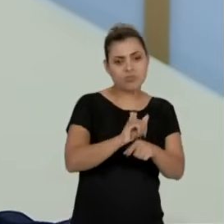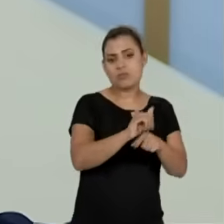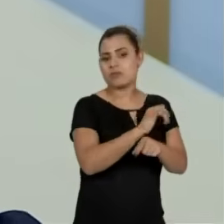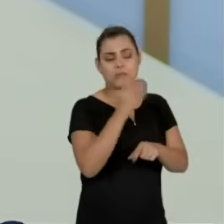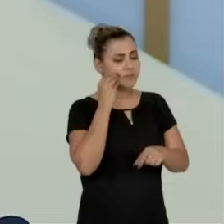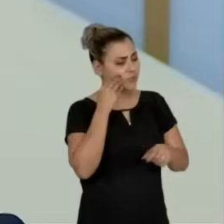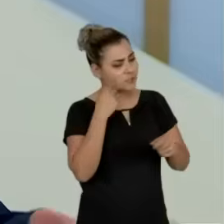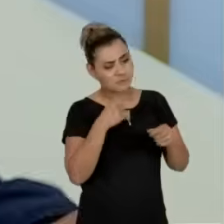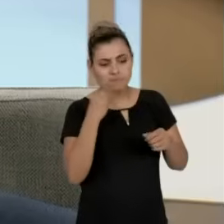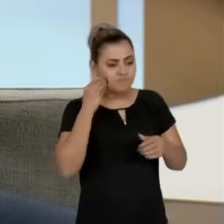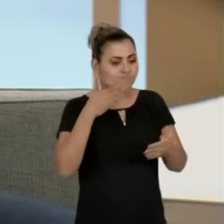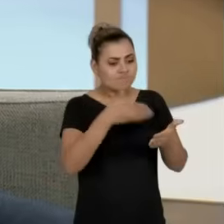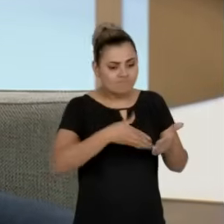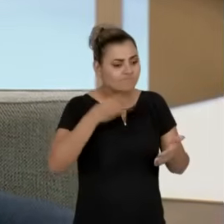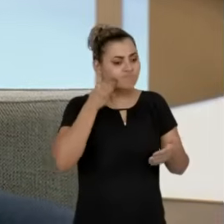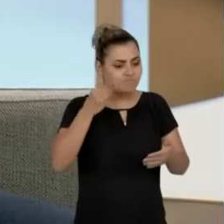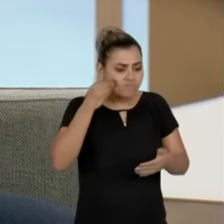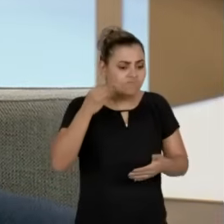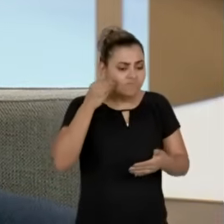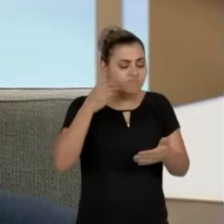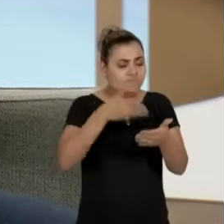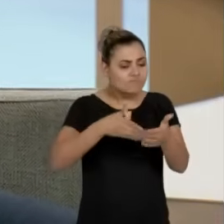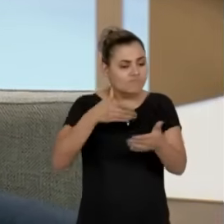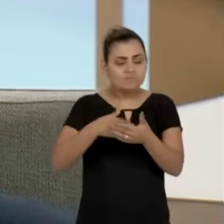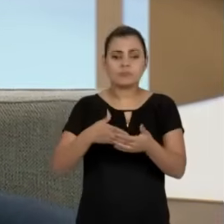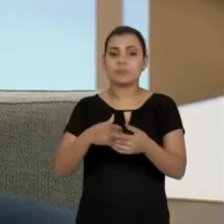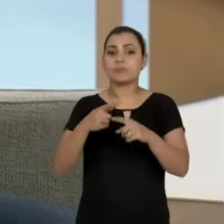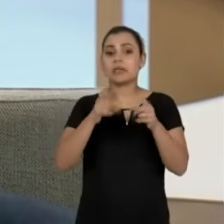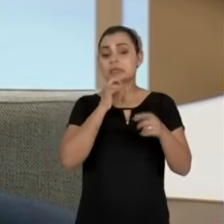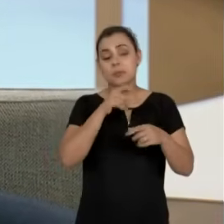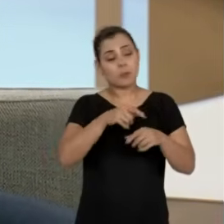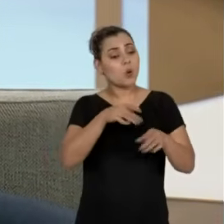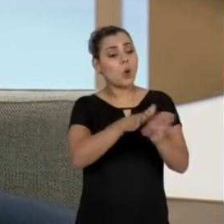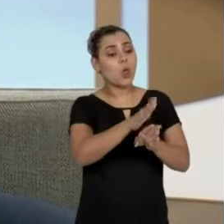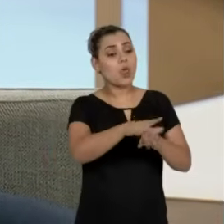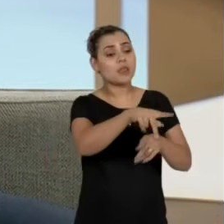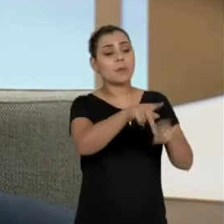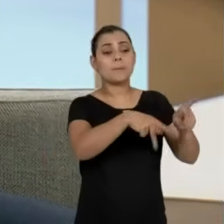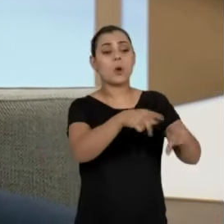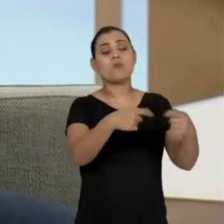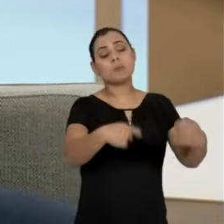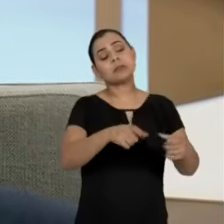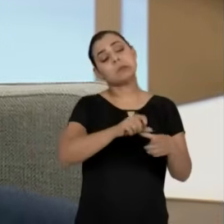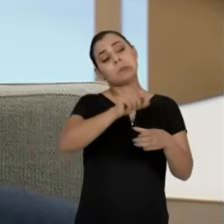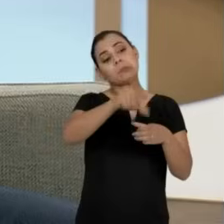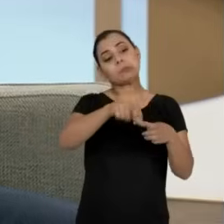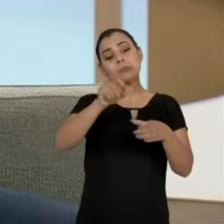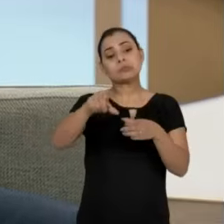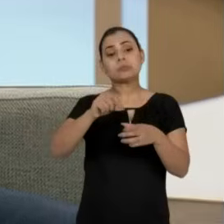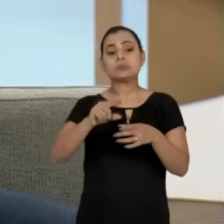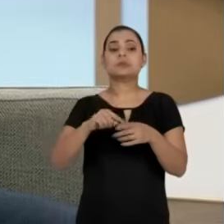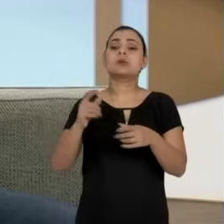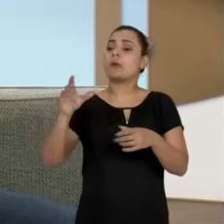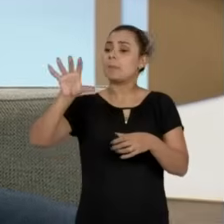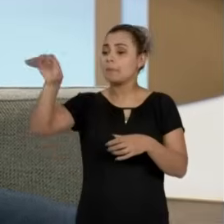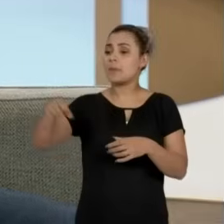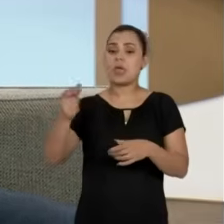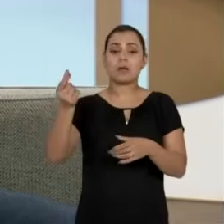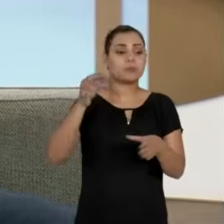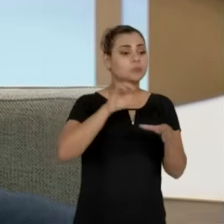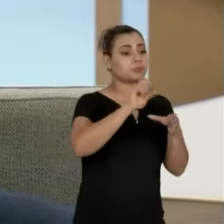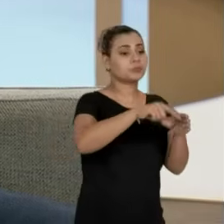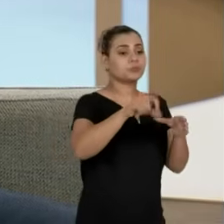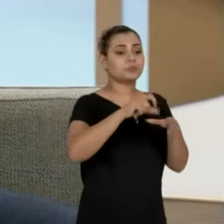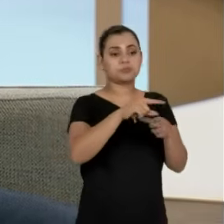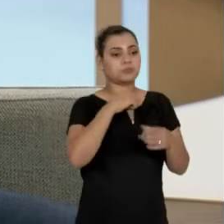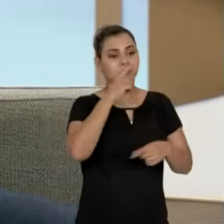que ir errando. Você não pode chegar para a comunidade e falar assim, planta isso, planta urucum, vai pegar dinheiro na FNO. Aí eles plantam urucum, não